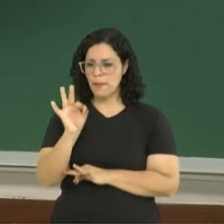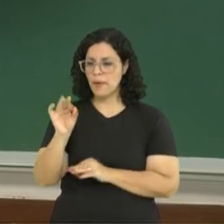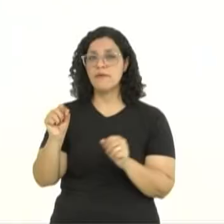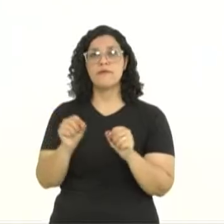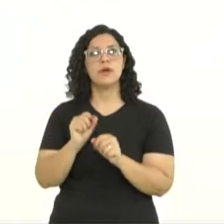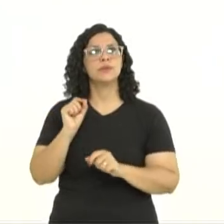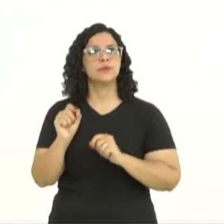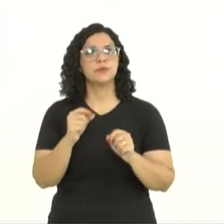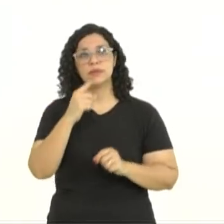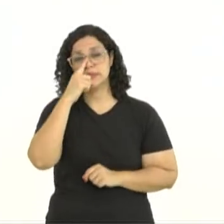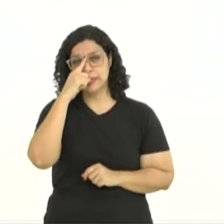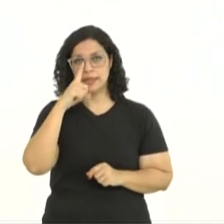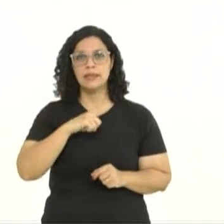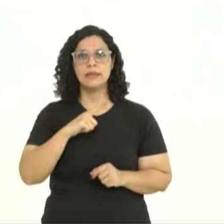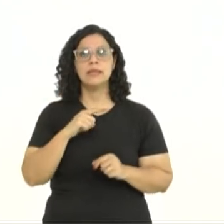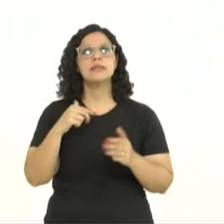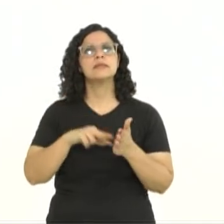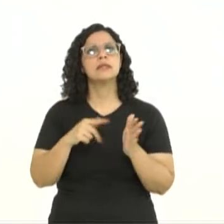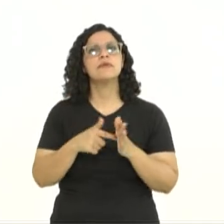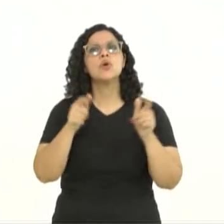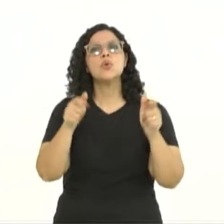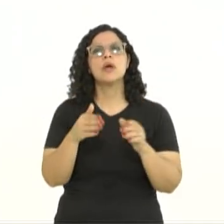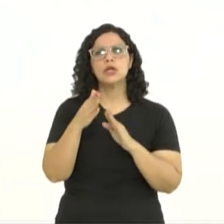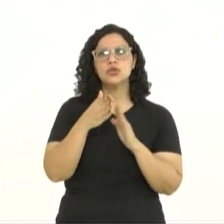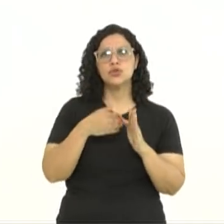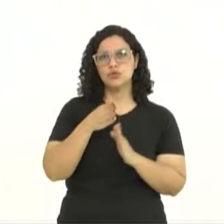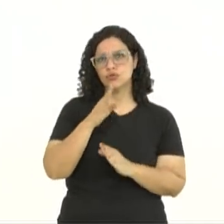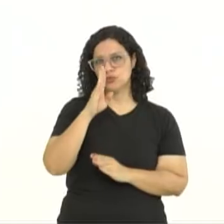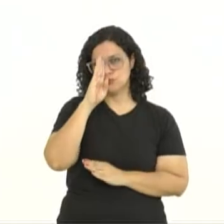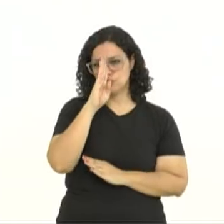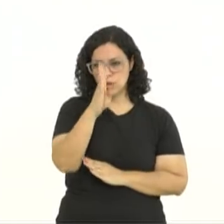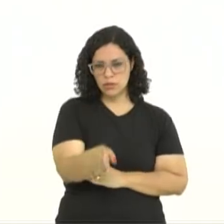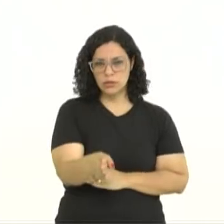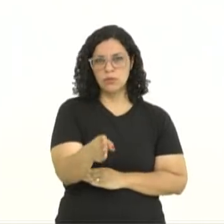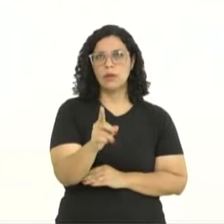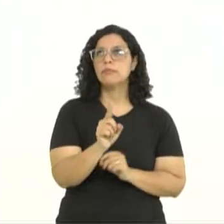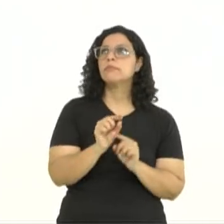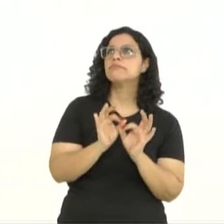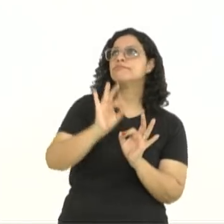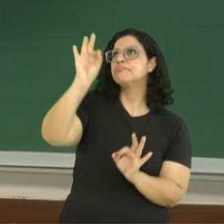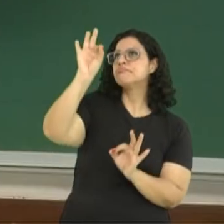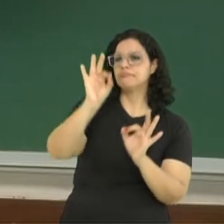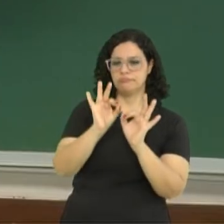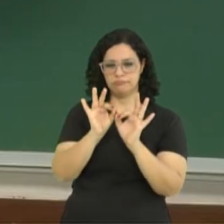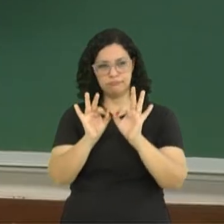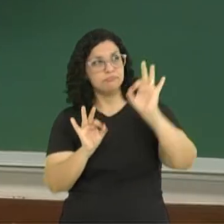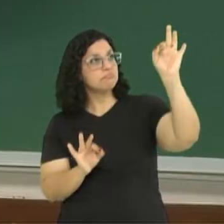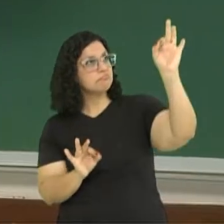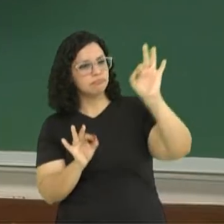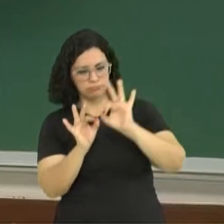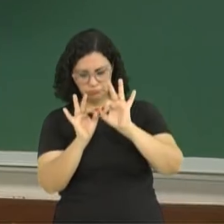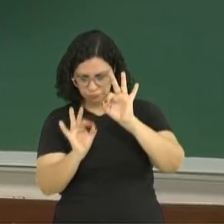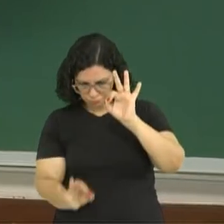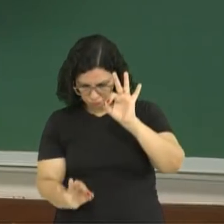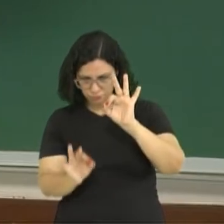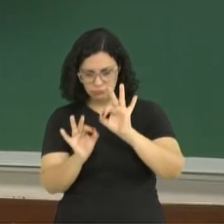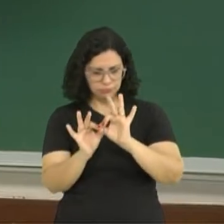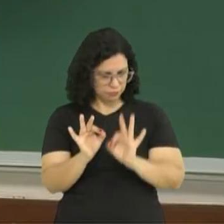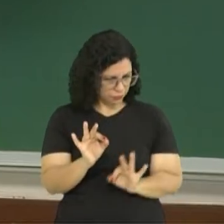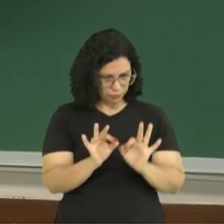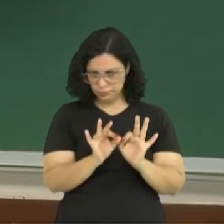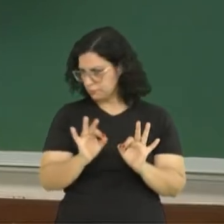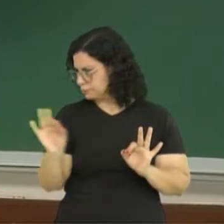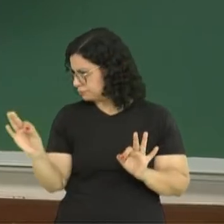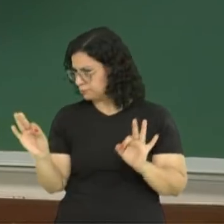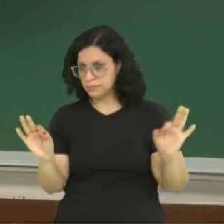faz? Essa linha, ela demonstra um direcionamento, que eu falei. Se você faz uma linha virada para cima, você vai olhar para cima. Se você fizer uma linha para baixo, você vai olhar para baixo. Ele